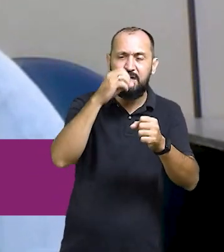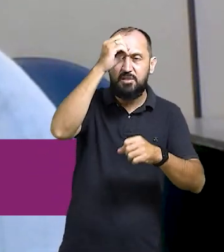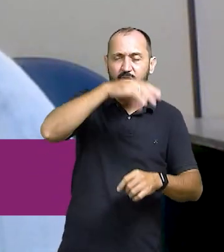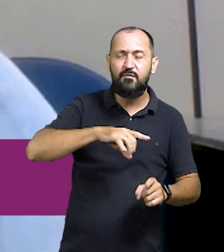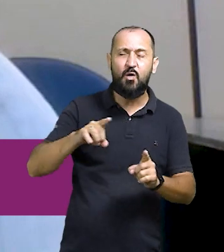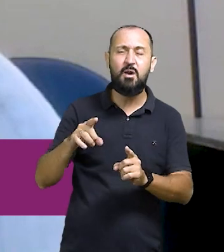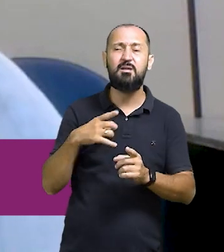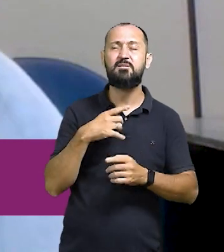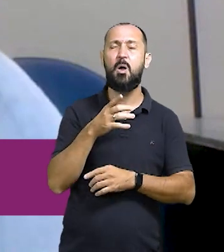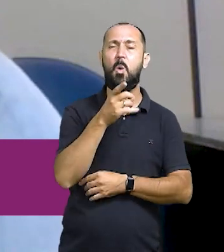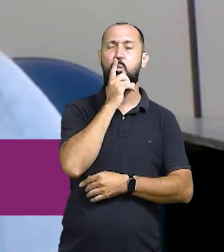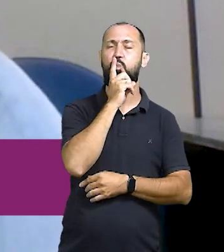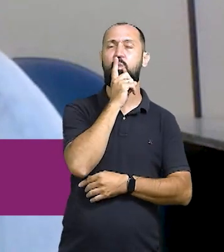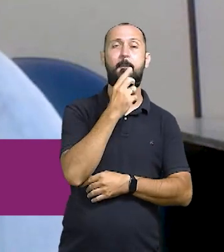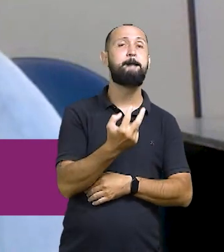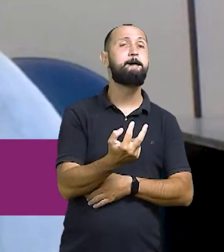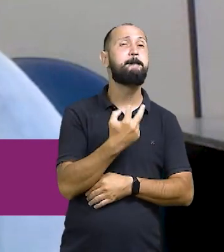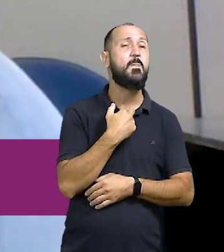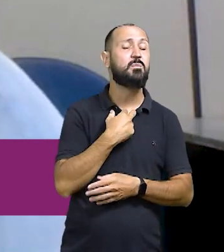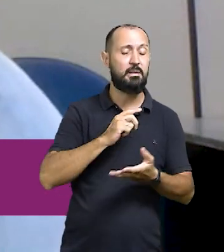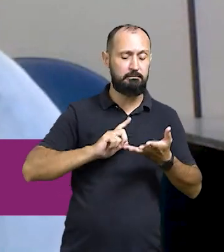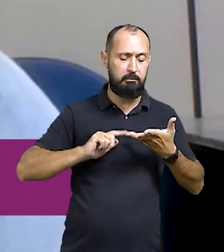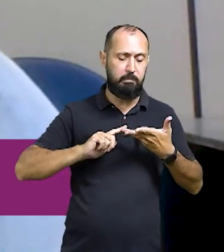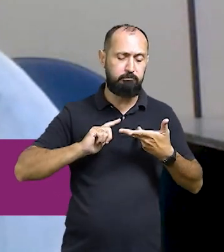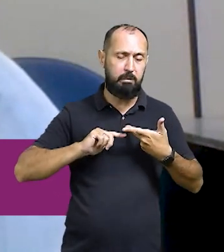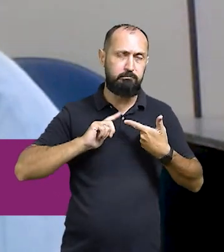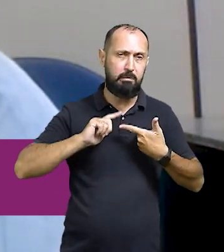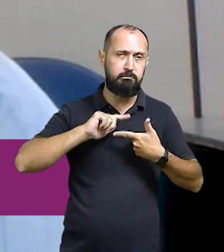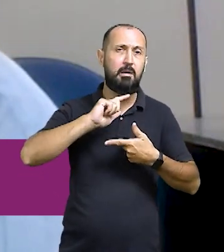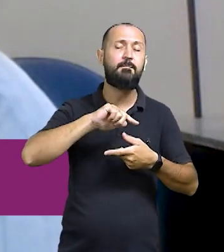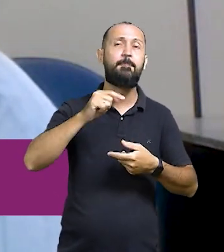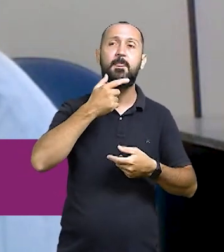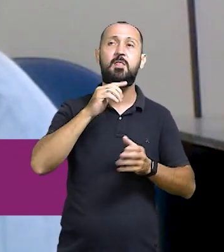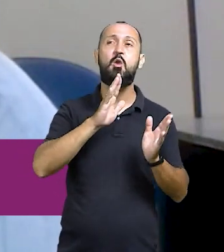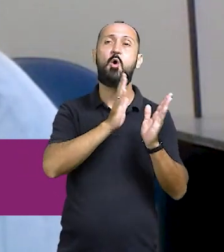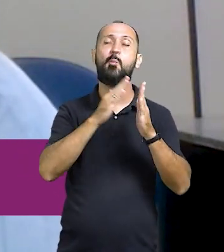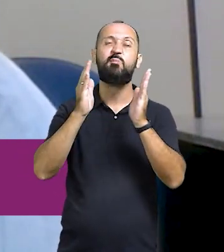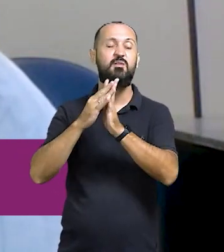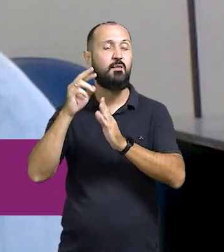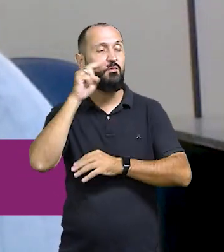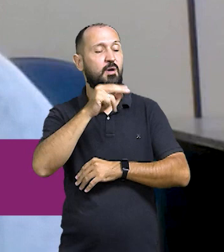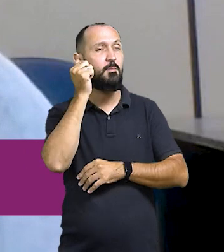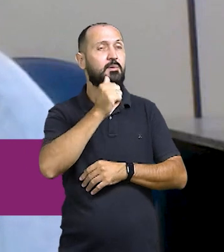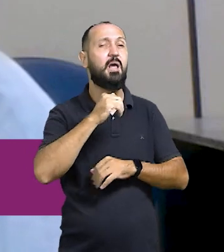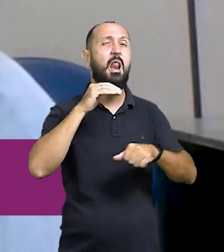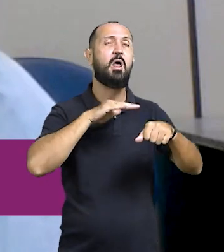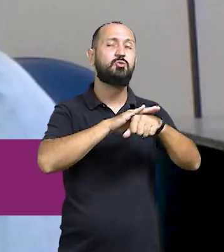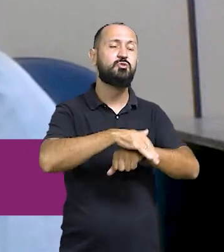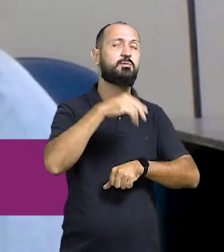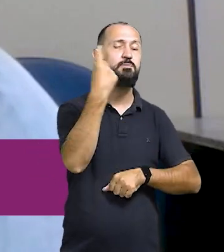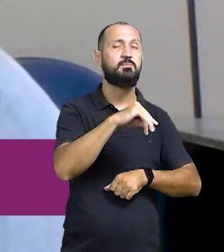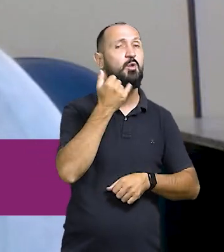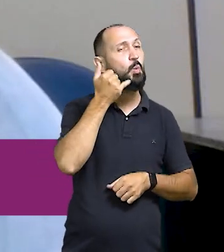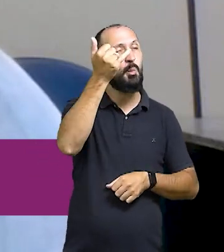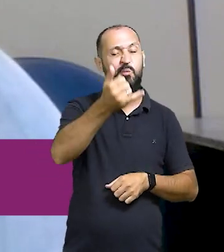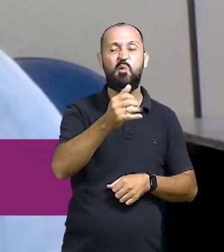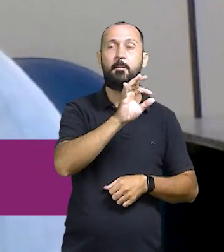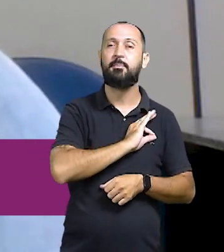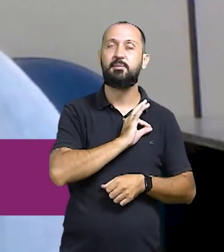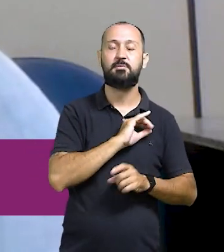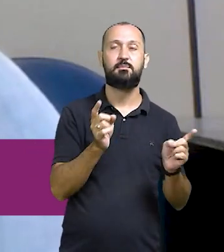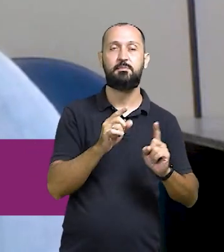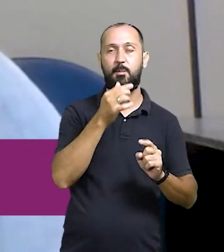que, infelizmente, ainda é vendida a narrativa de que ela, a partir de algum comportamento dela, que ocasionou a violência,